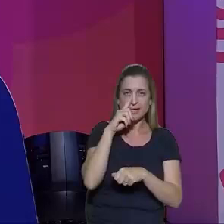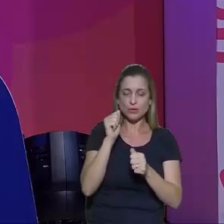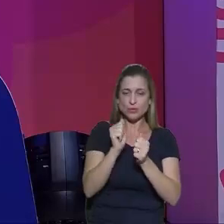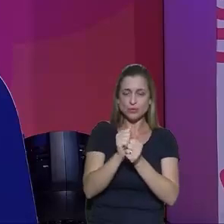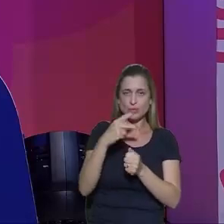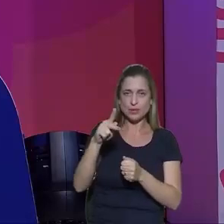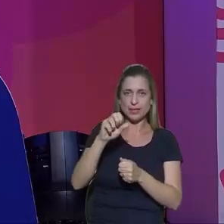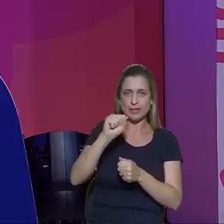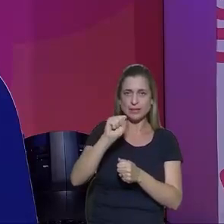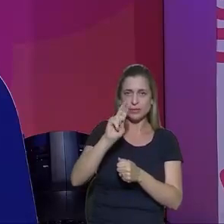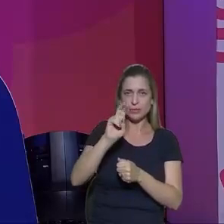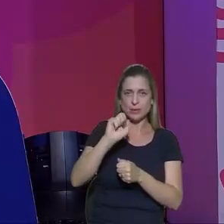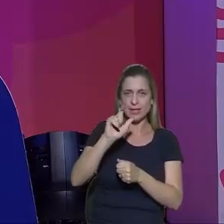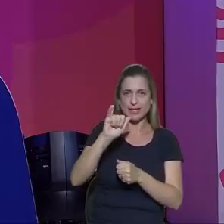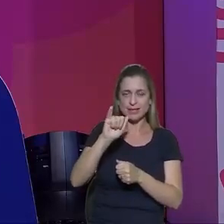Sueli Carneiro. Tá?